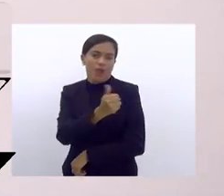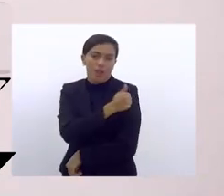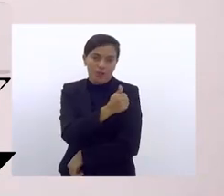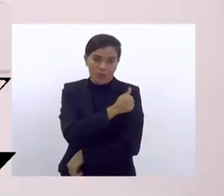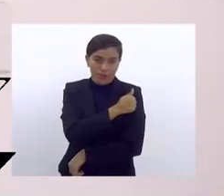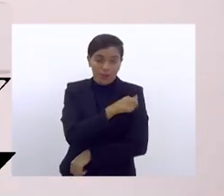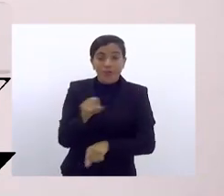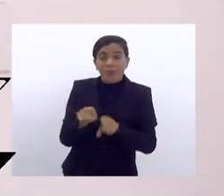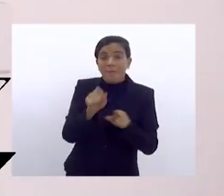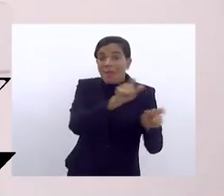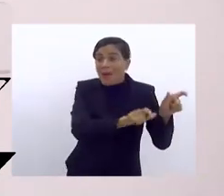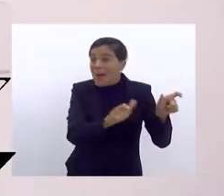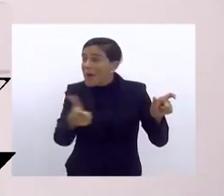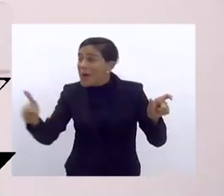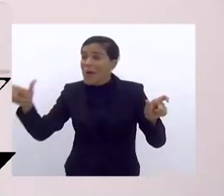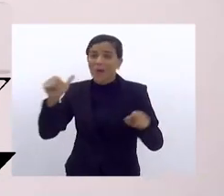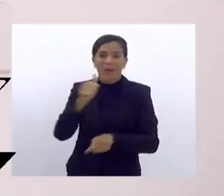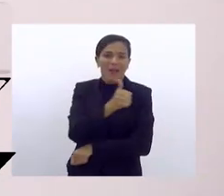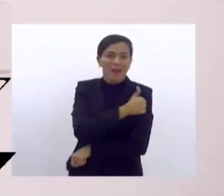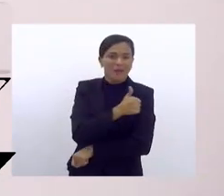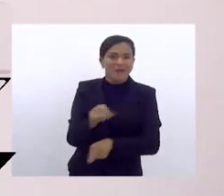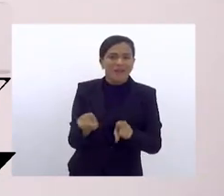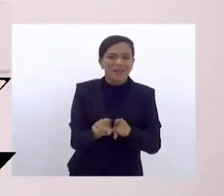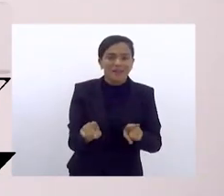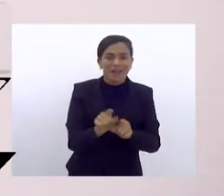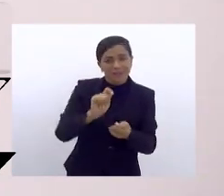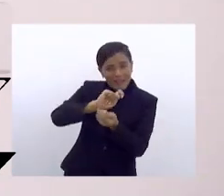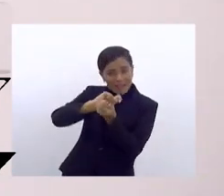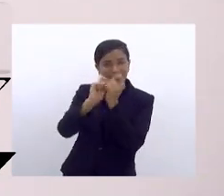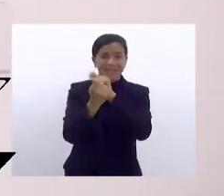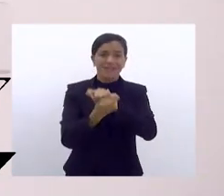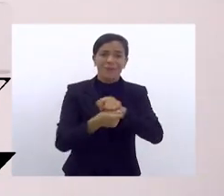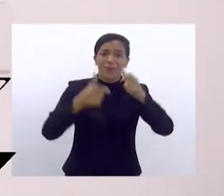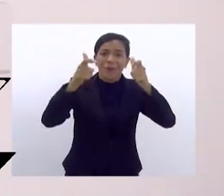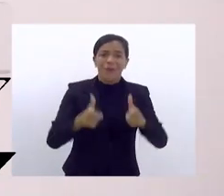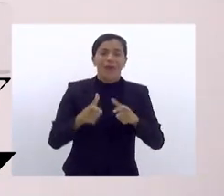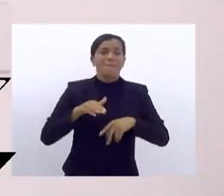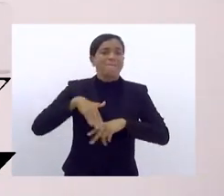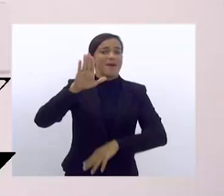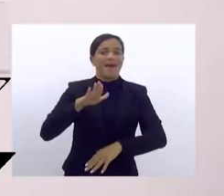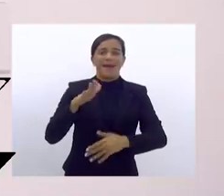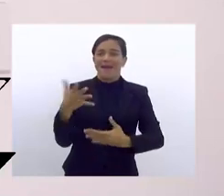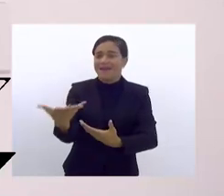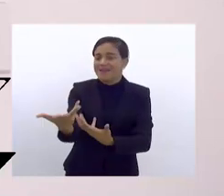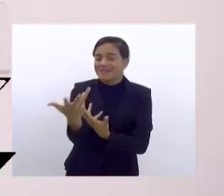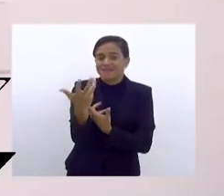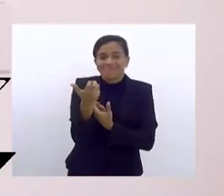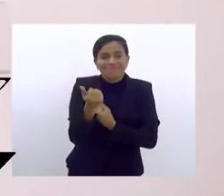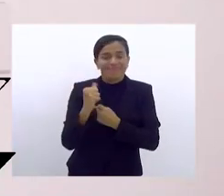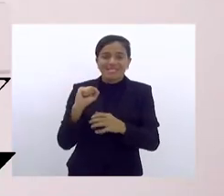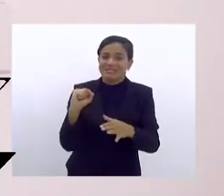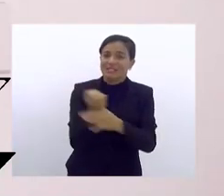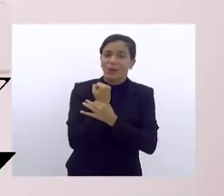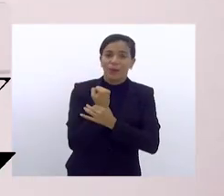pessoas que ocupam aquele ambiente e de fato transformando em um lugar mais acolhedor um lugar mais seguro